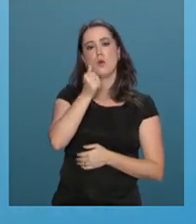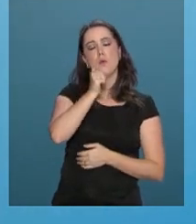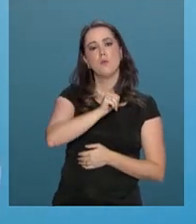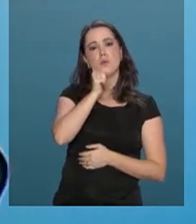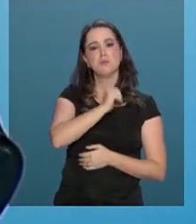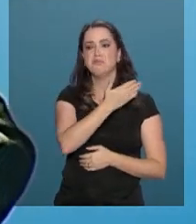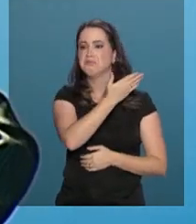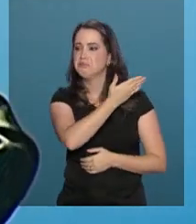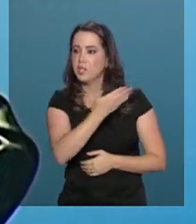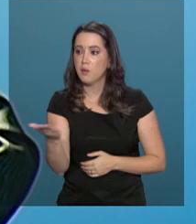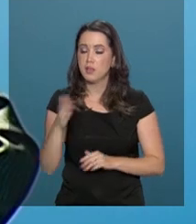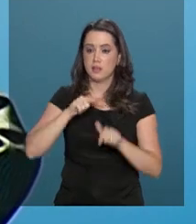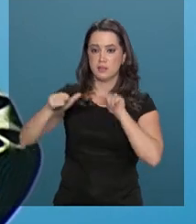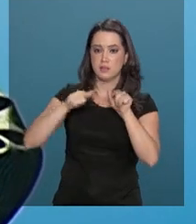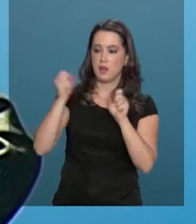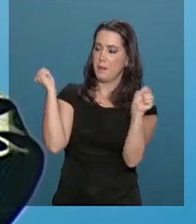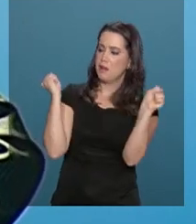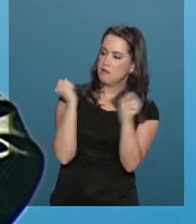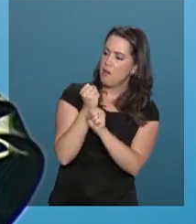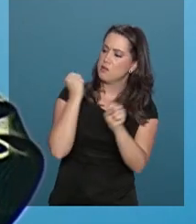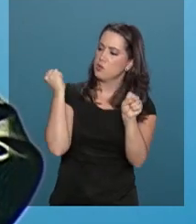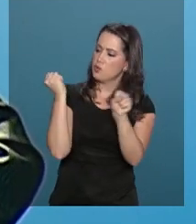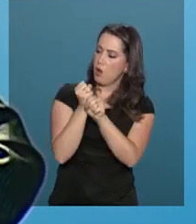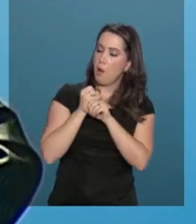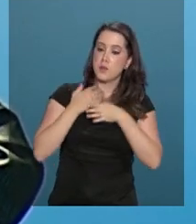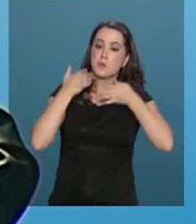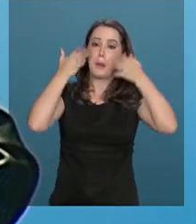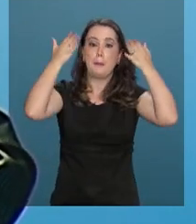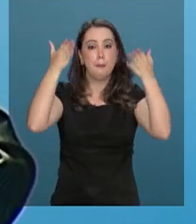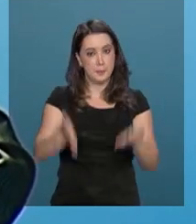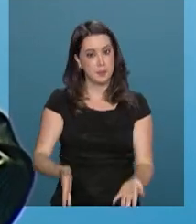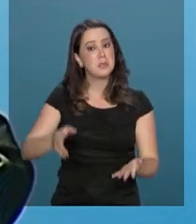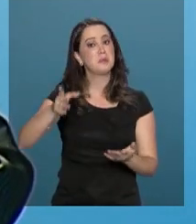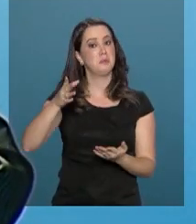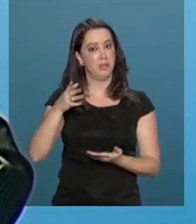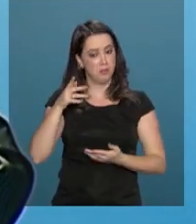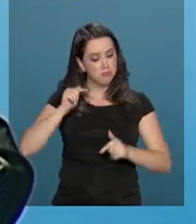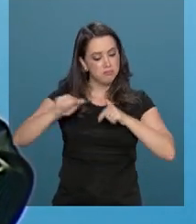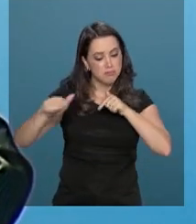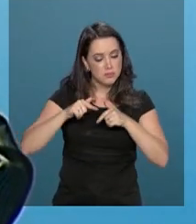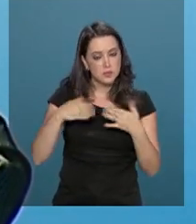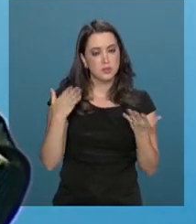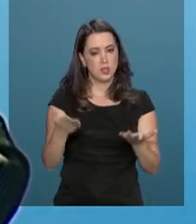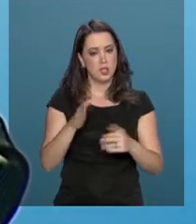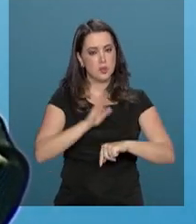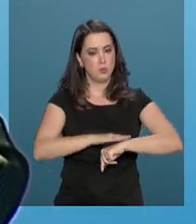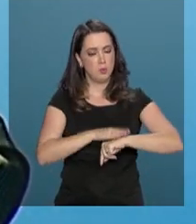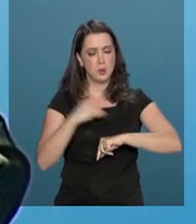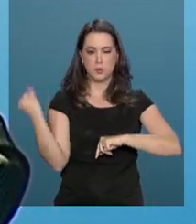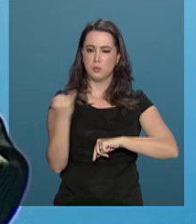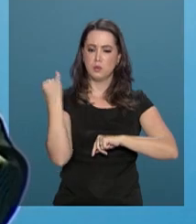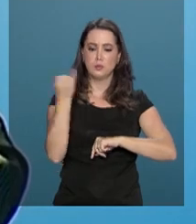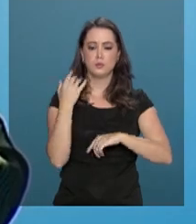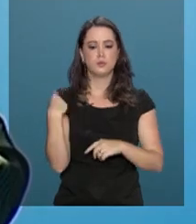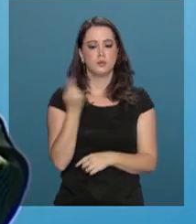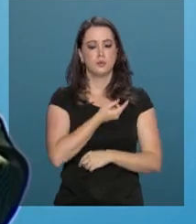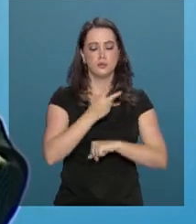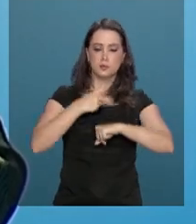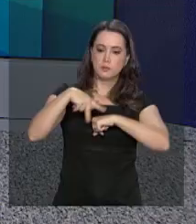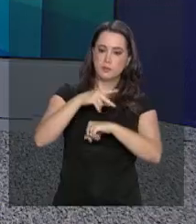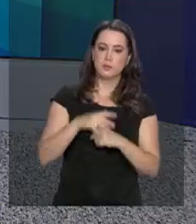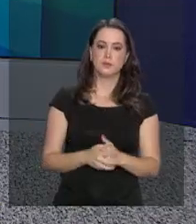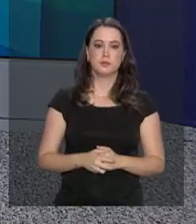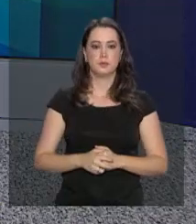aqueles que trabalharam nas obras, aqueles que participaram ativamente deste momento extraordinário do nosso país.